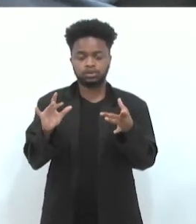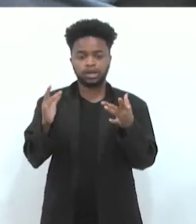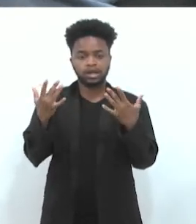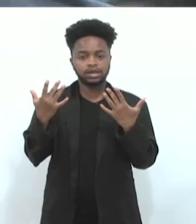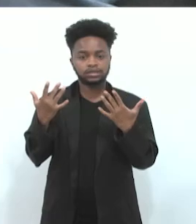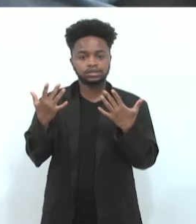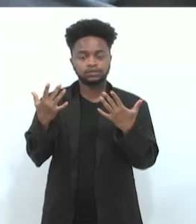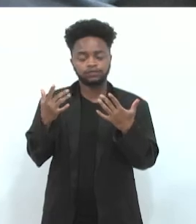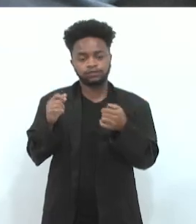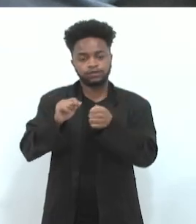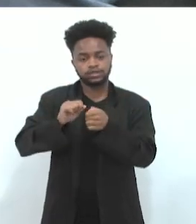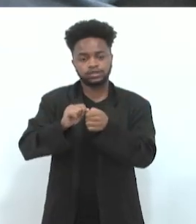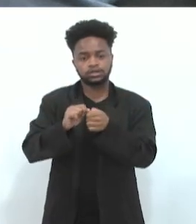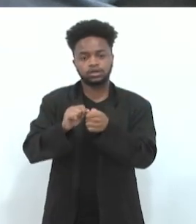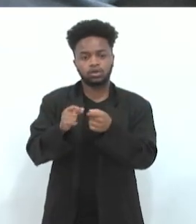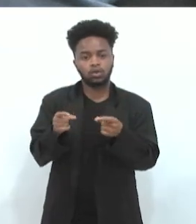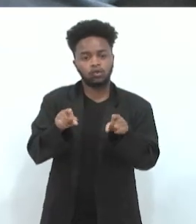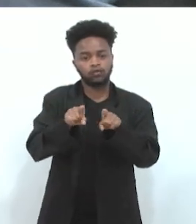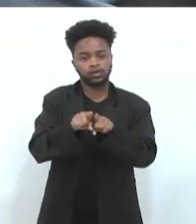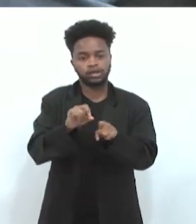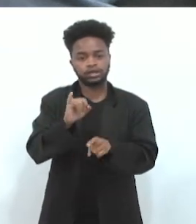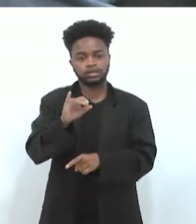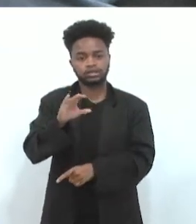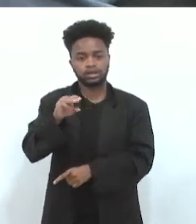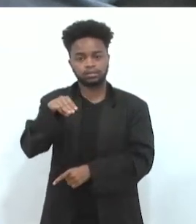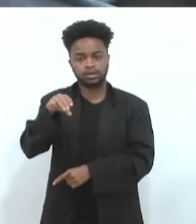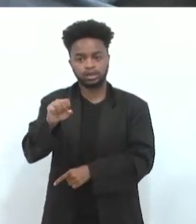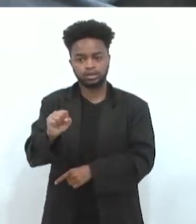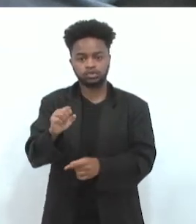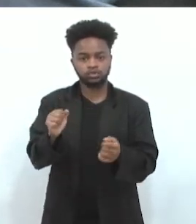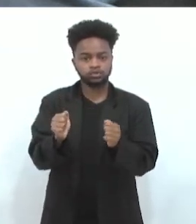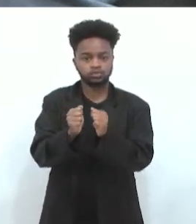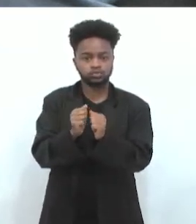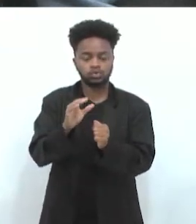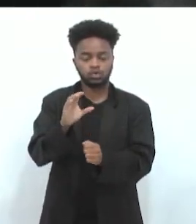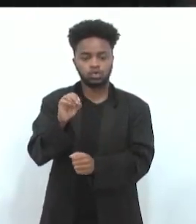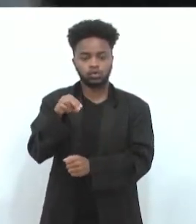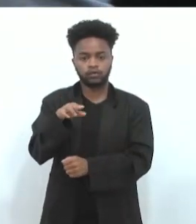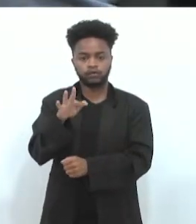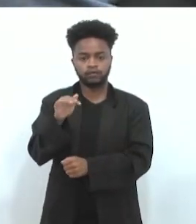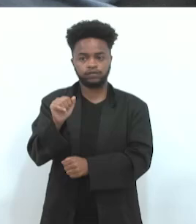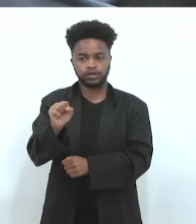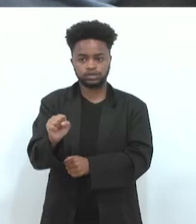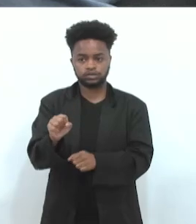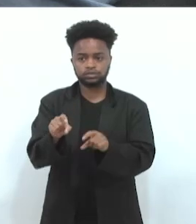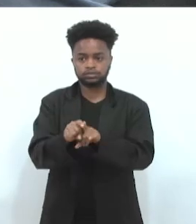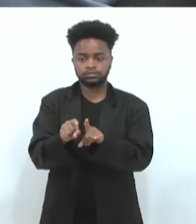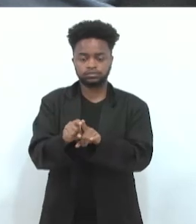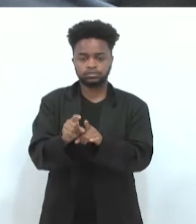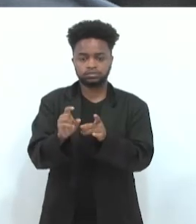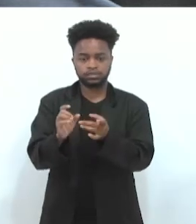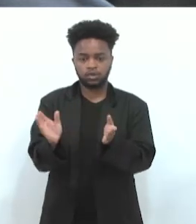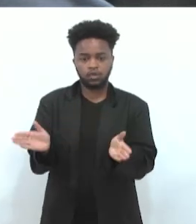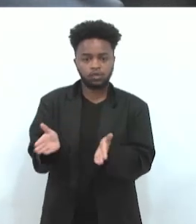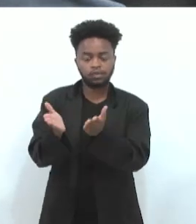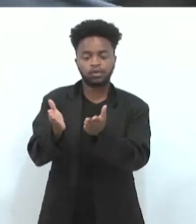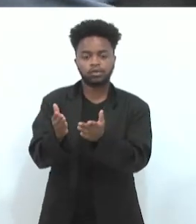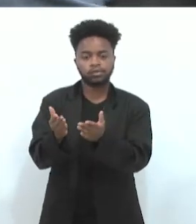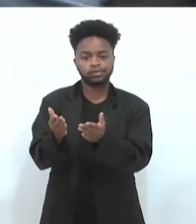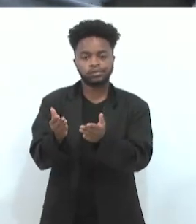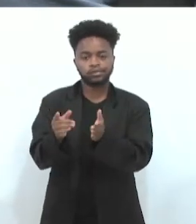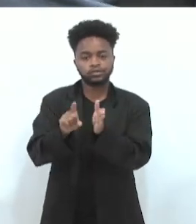celebrar convênio ICMS junto ao CONVAS com vistas a conceder incentivos, etc, etc. Então,